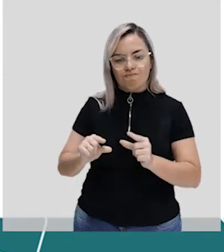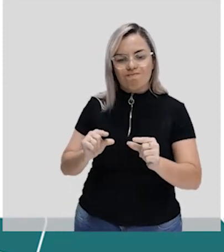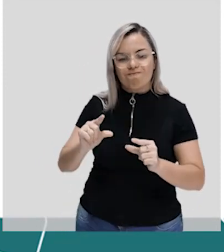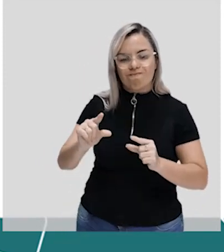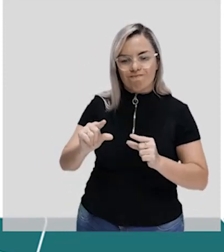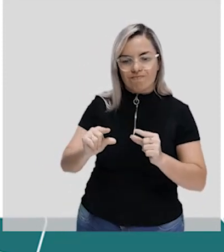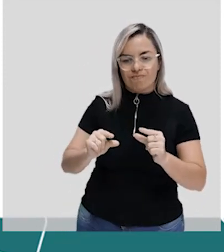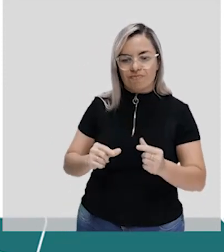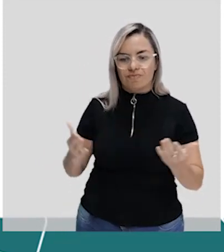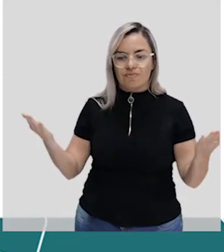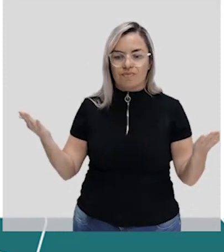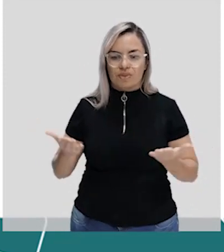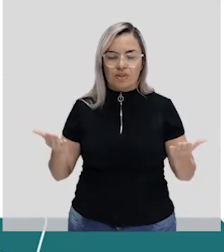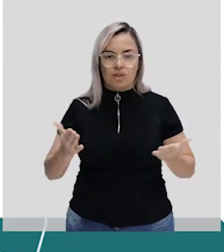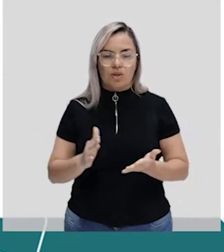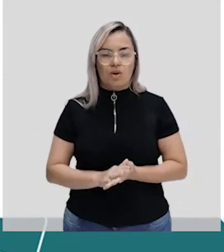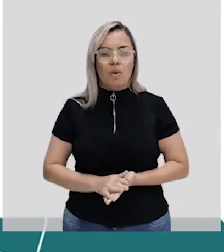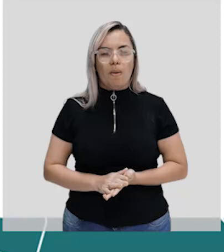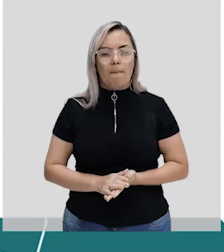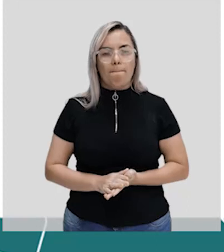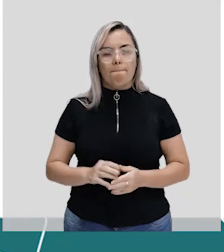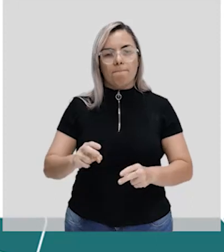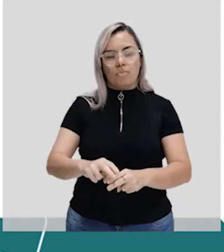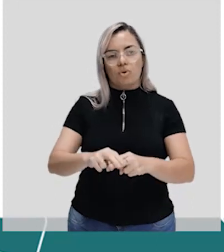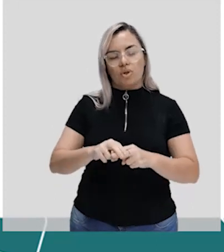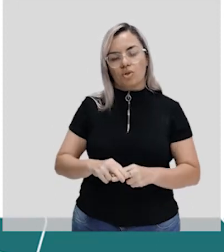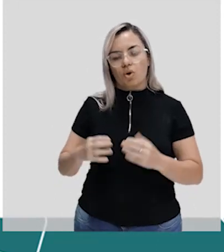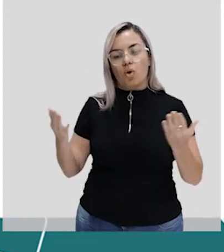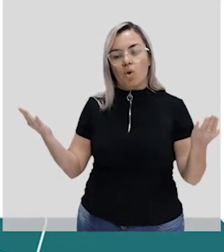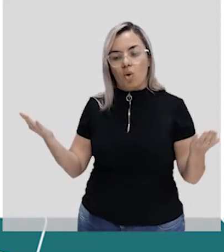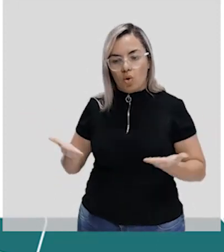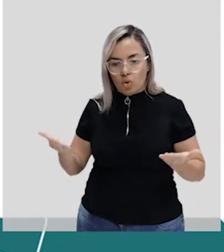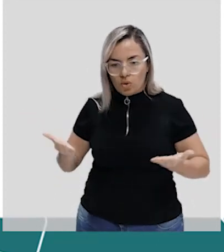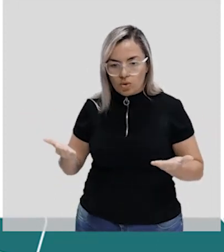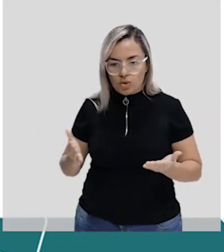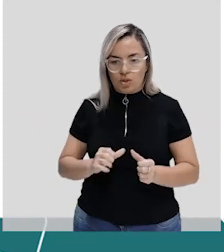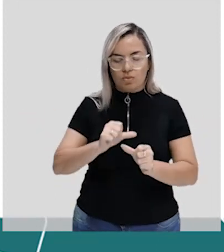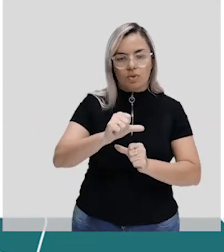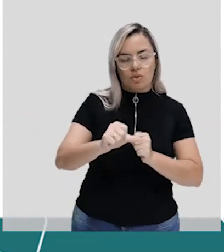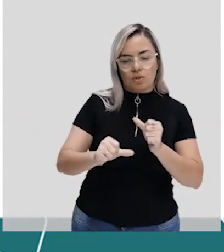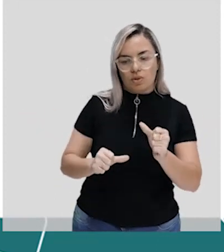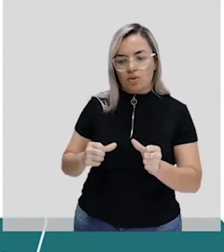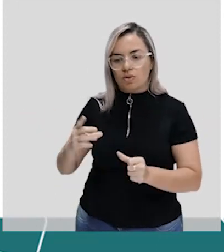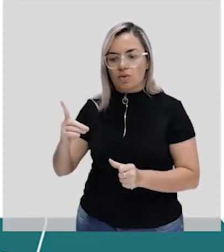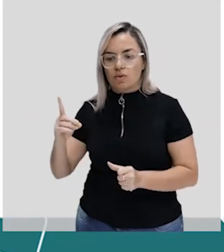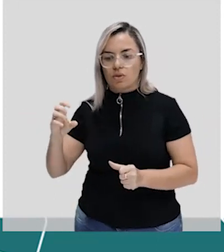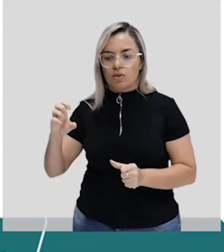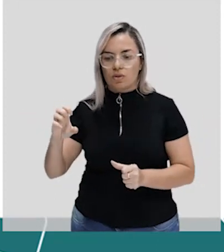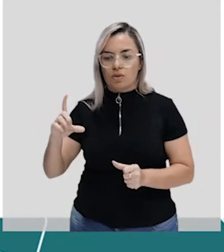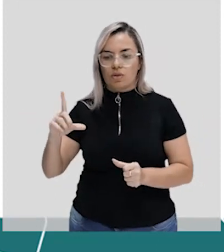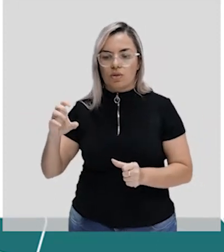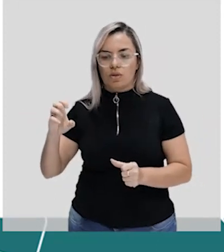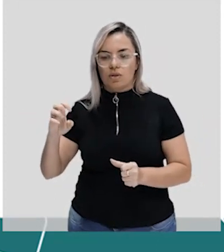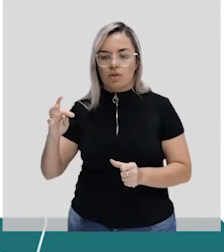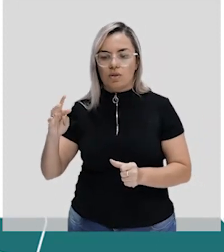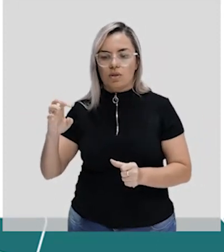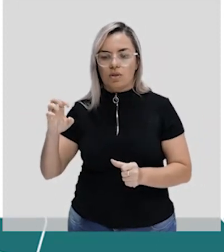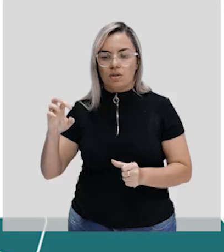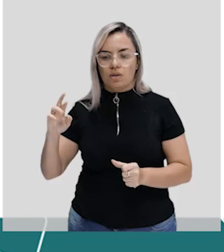das mutações elas são deletérias. Então, atualmente nós sabemos que quando uma mutação ela aparece no ser